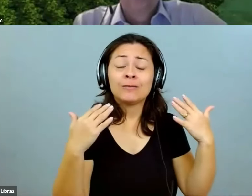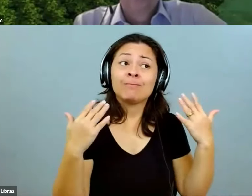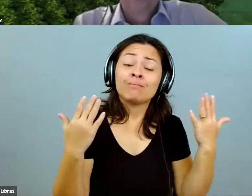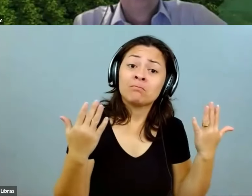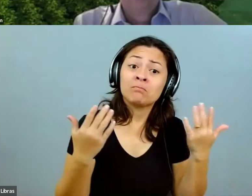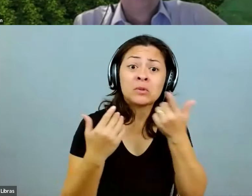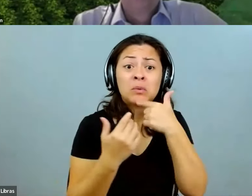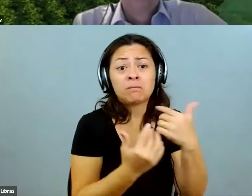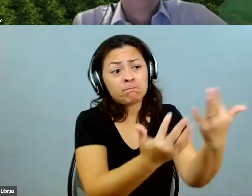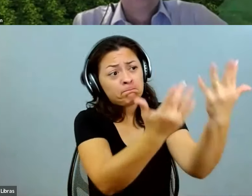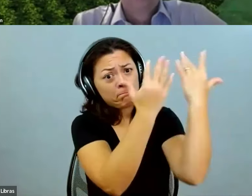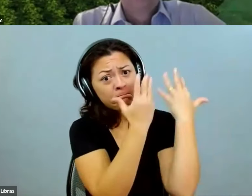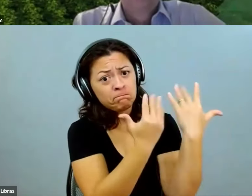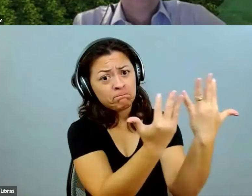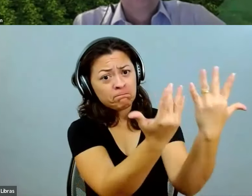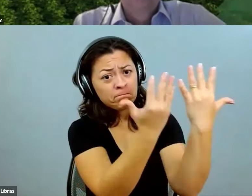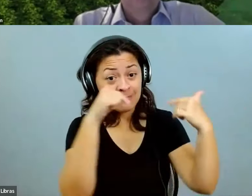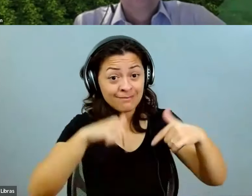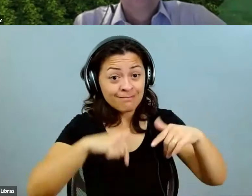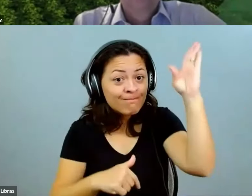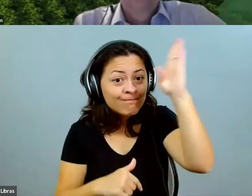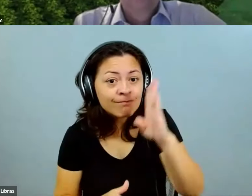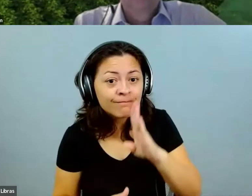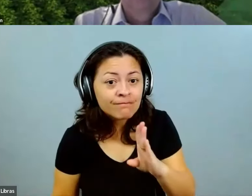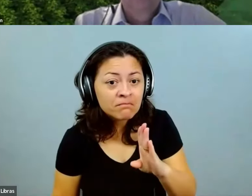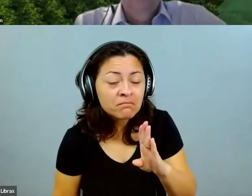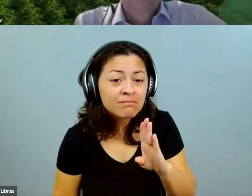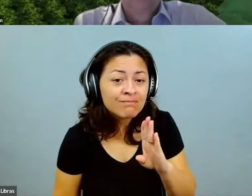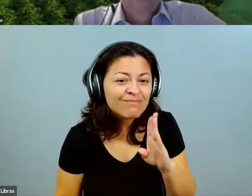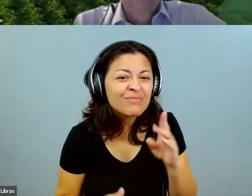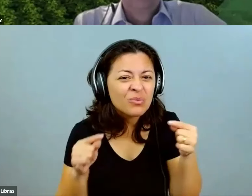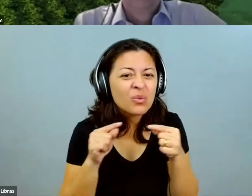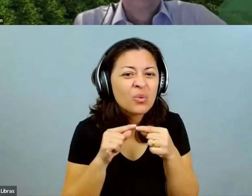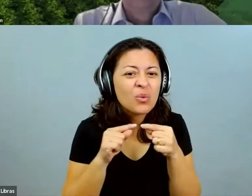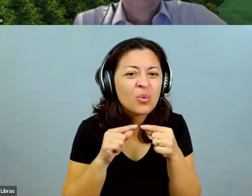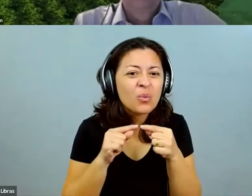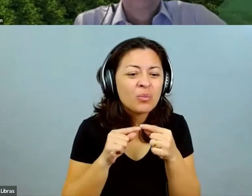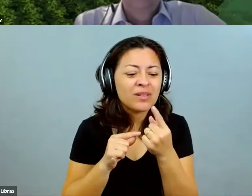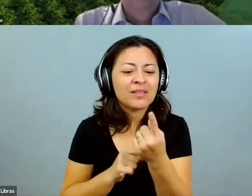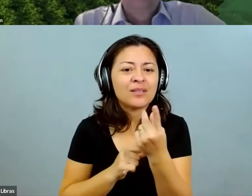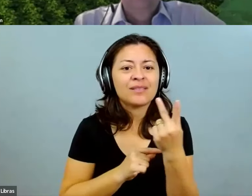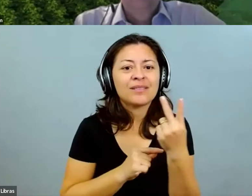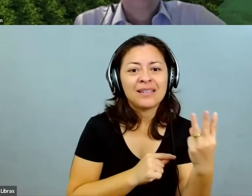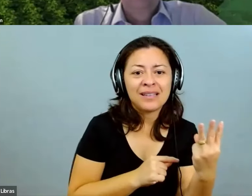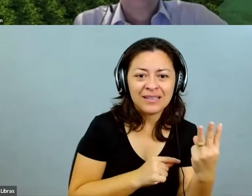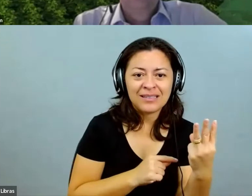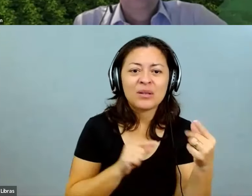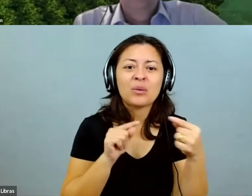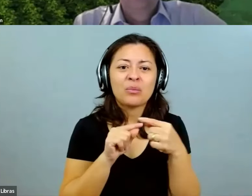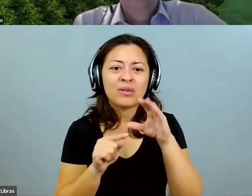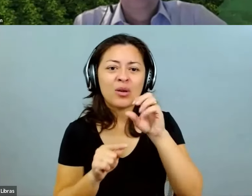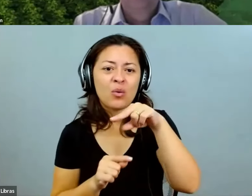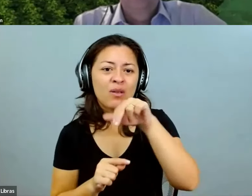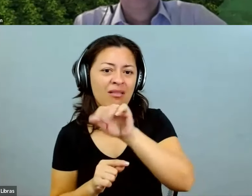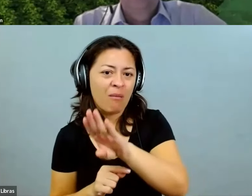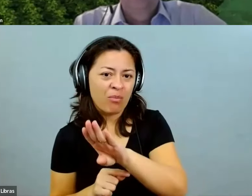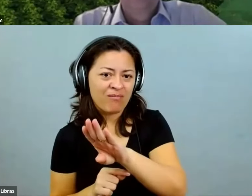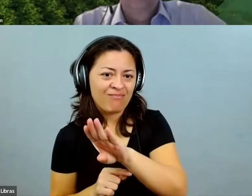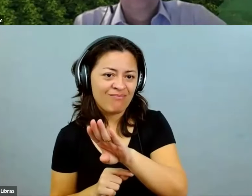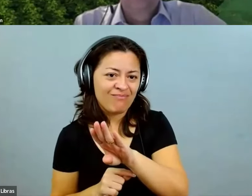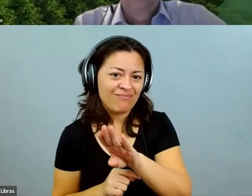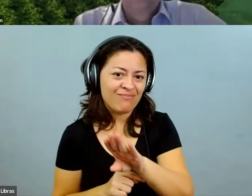não vai vai ser talvez mais parecida com o número da Conab que é 113 do que do número do usda que é